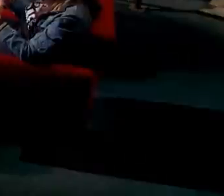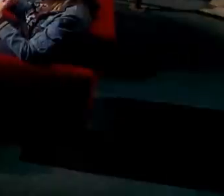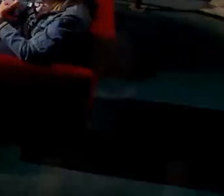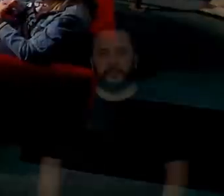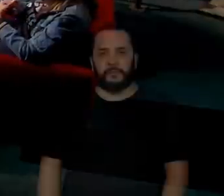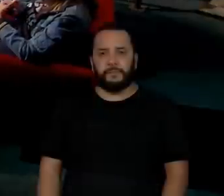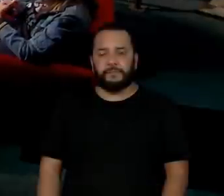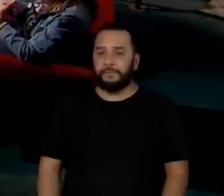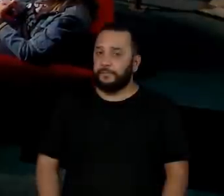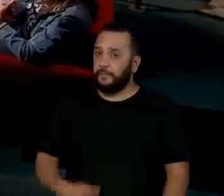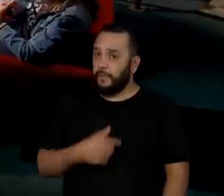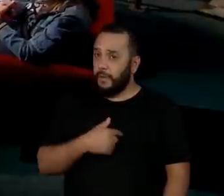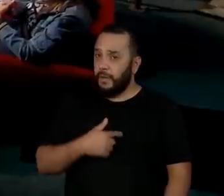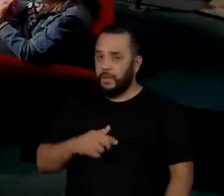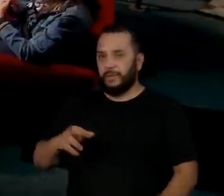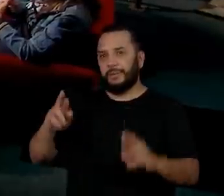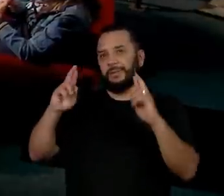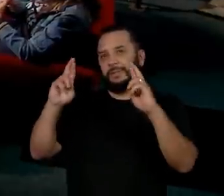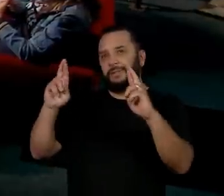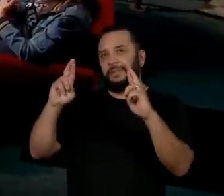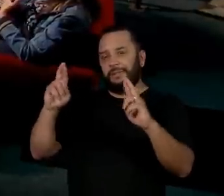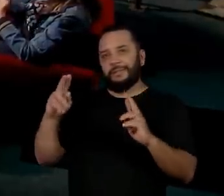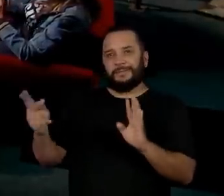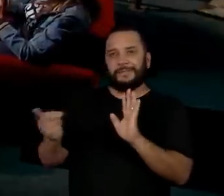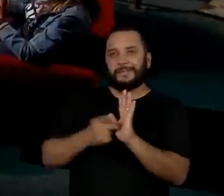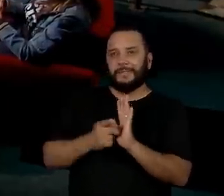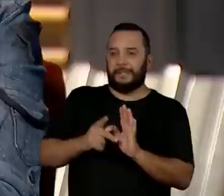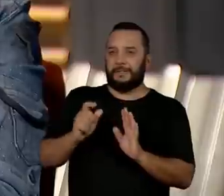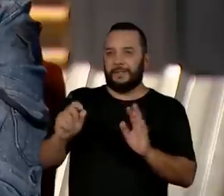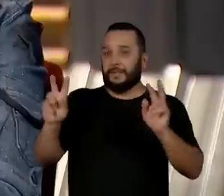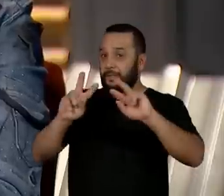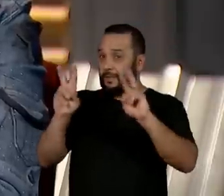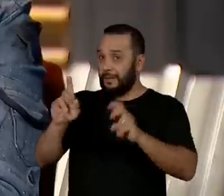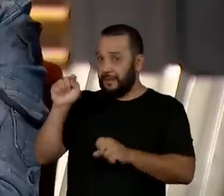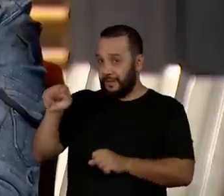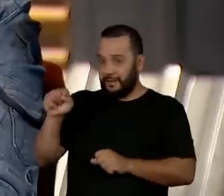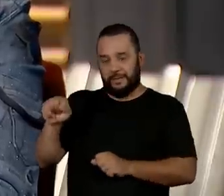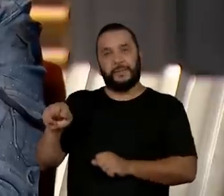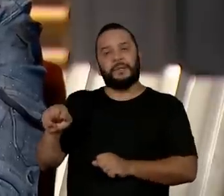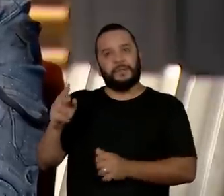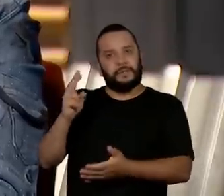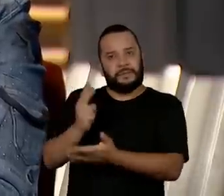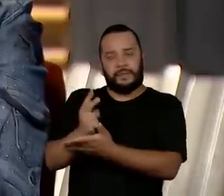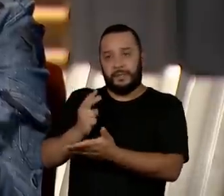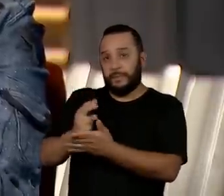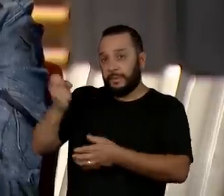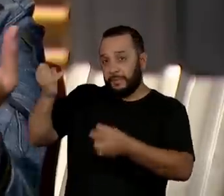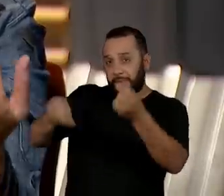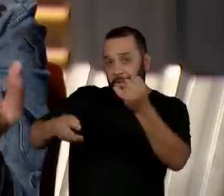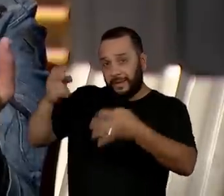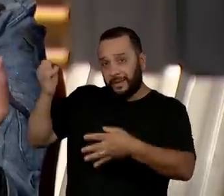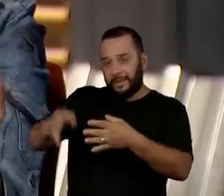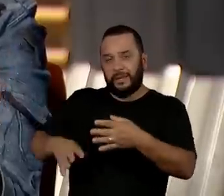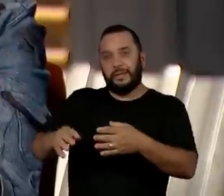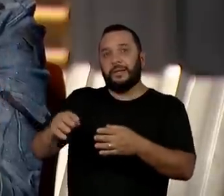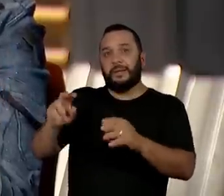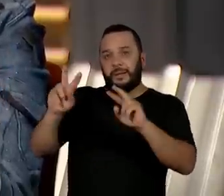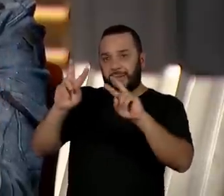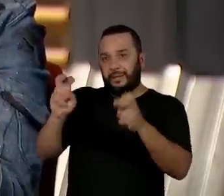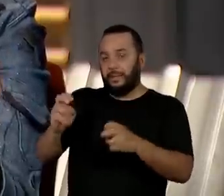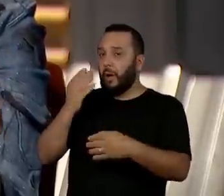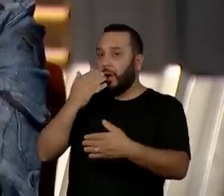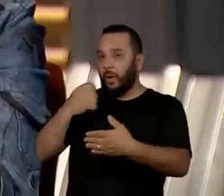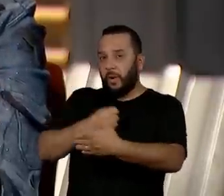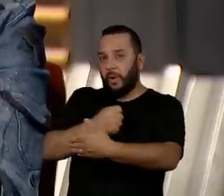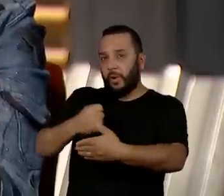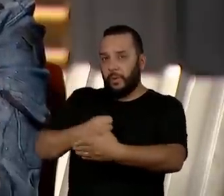e eu espero de verdade que esse tema seja falado sempre que o tema merenda escolar